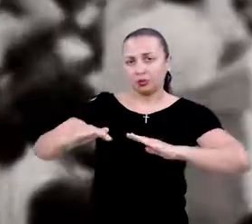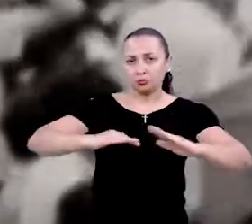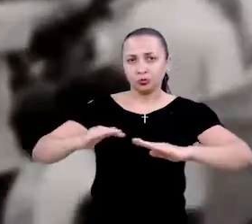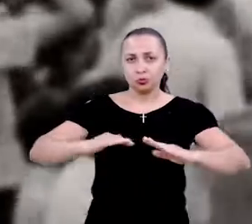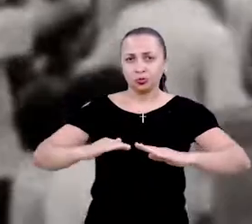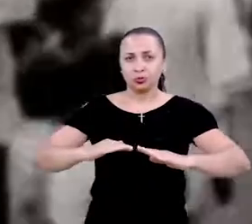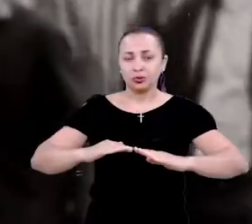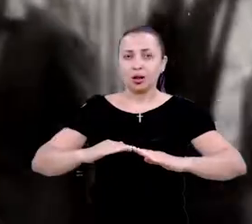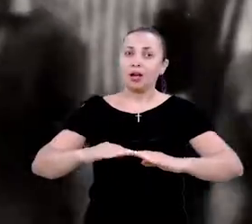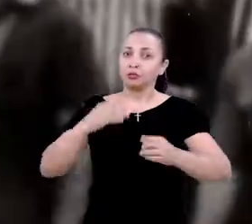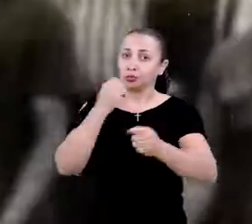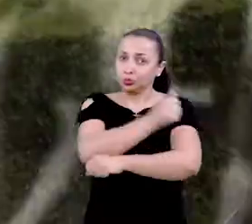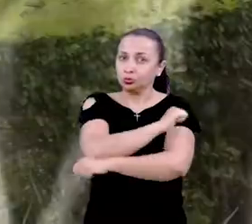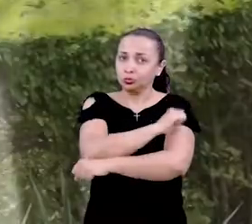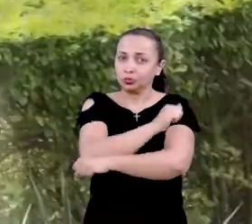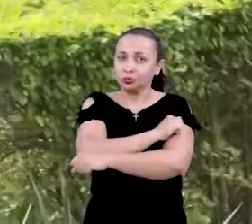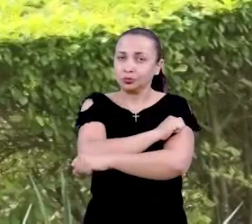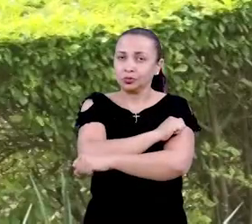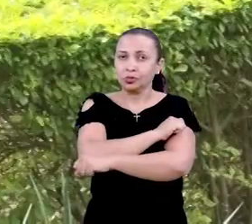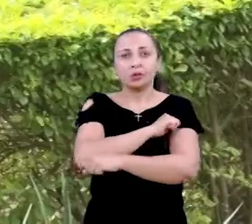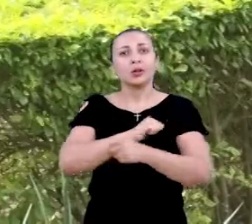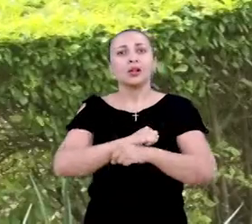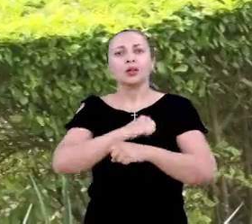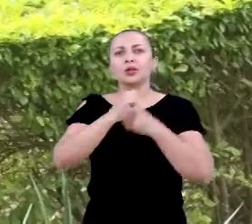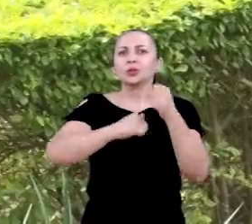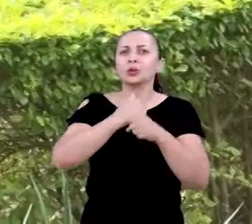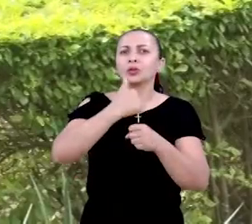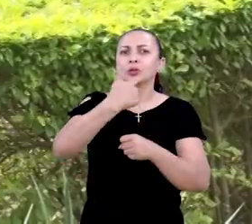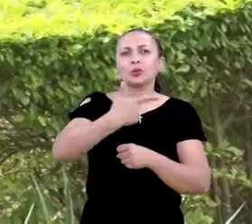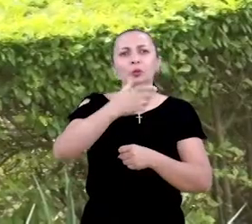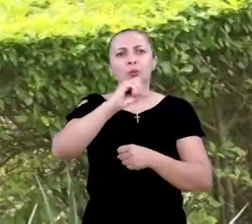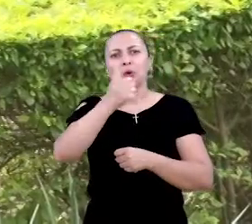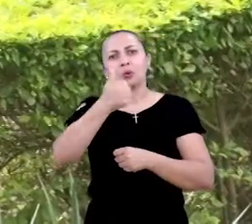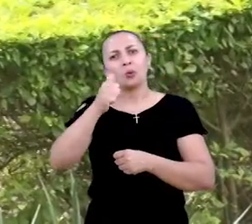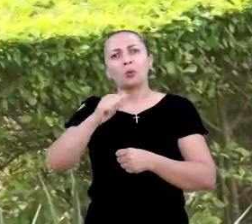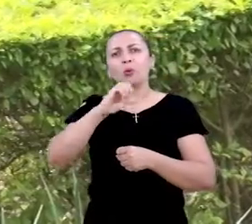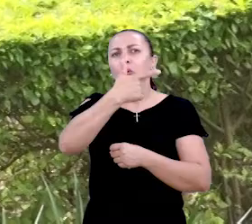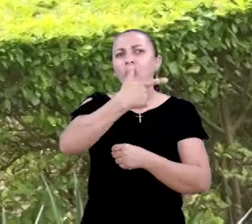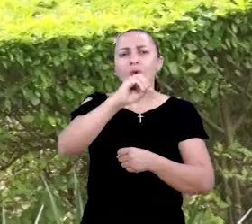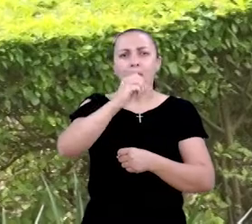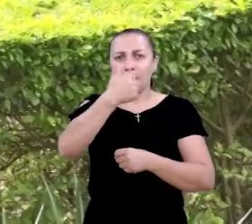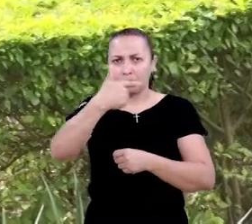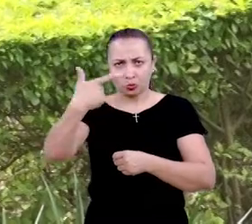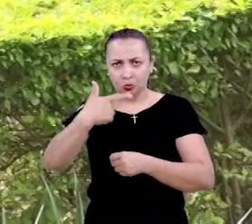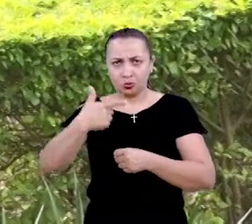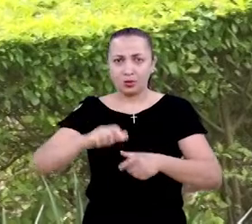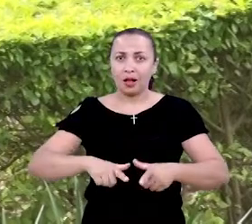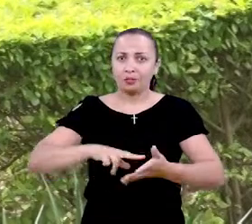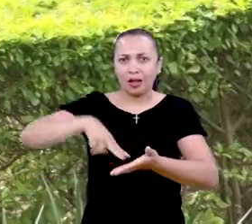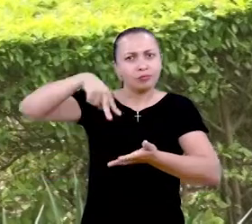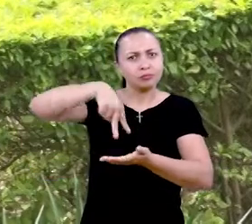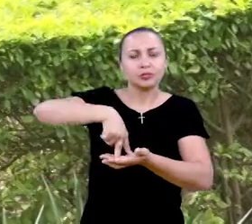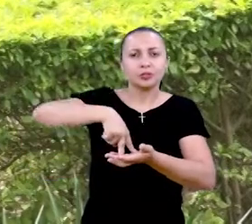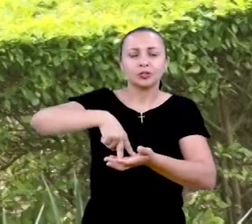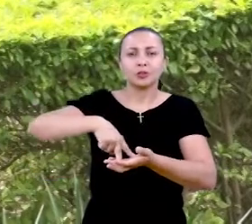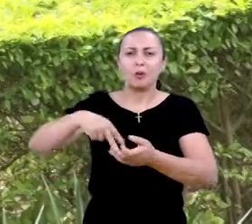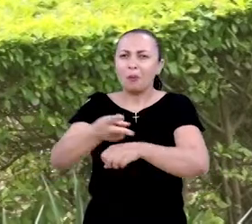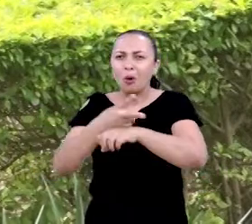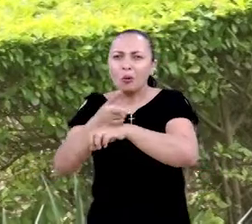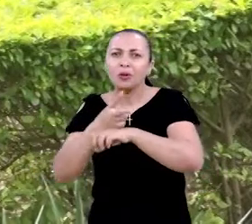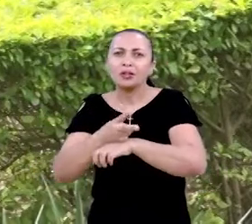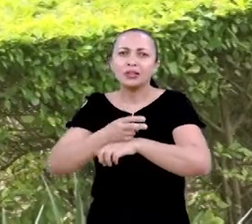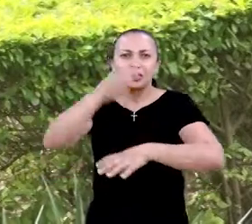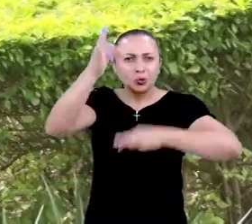Eu fui militante do movimento estudantil do Levante Popular da Juventude. E no ano de 2011, 2012, o Levante se envolveu de uma maneira